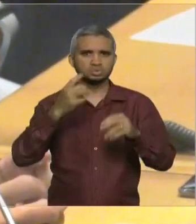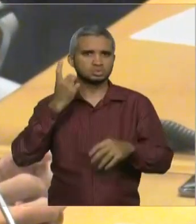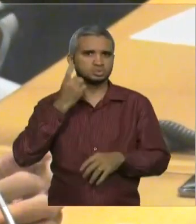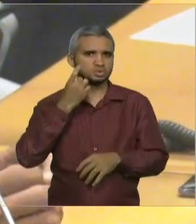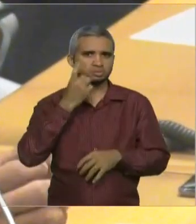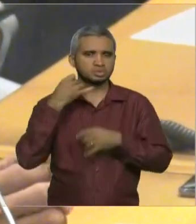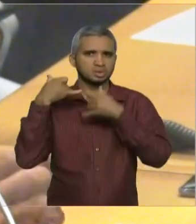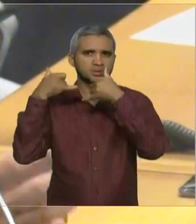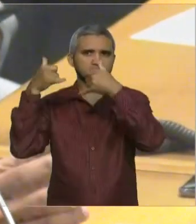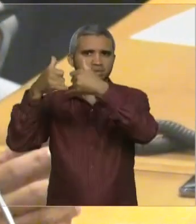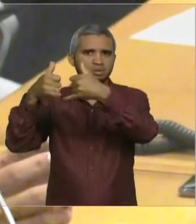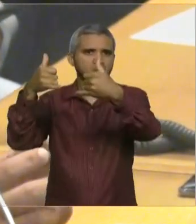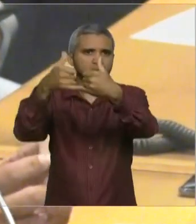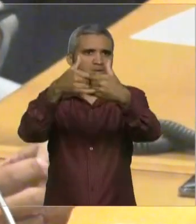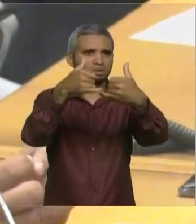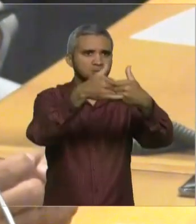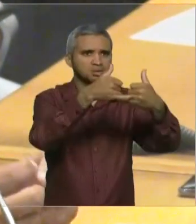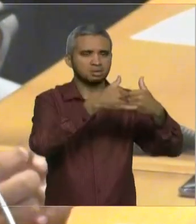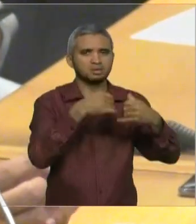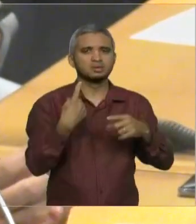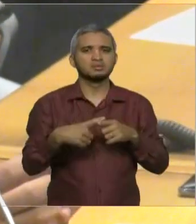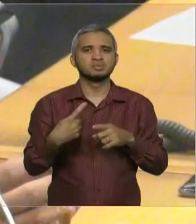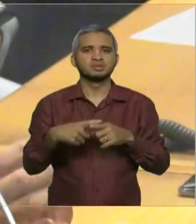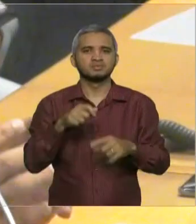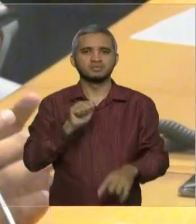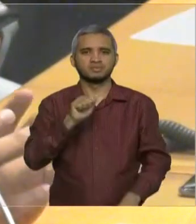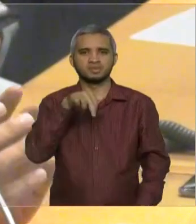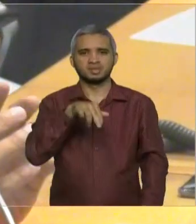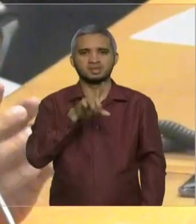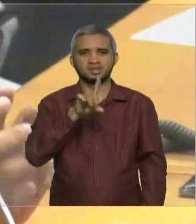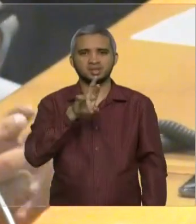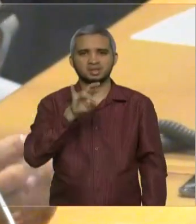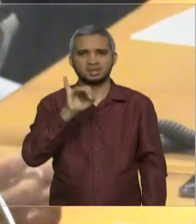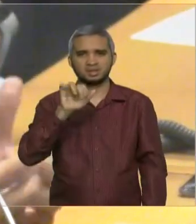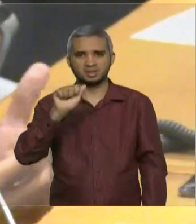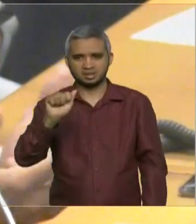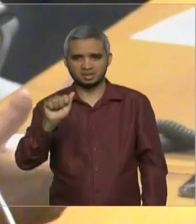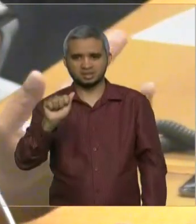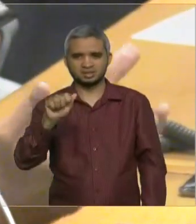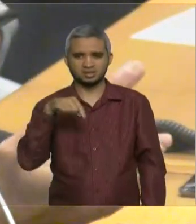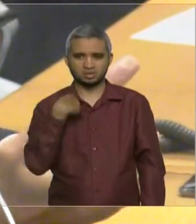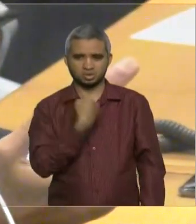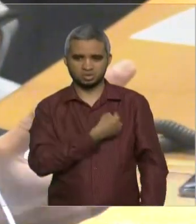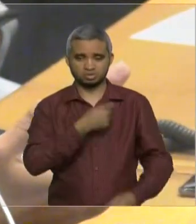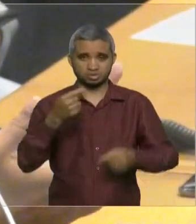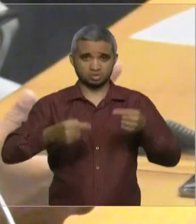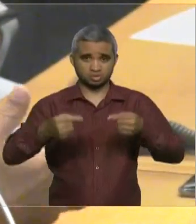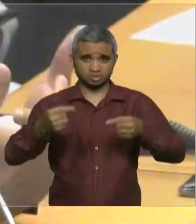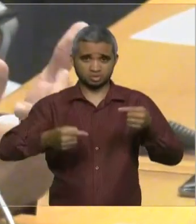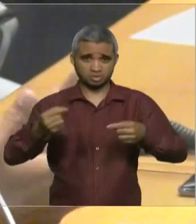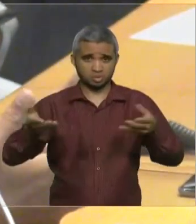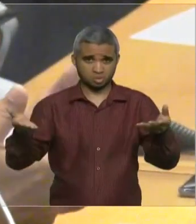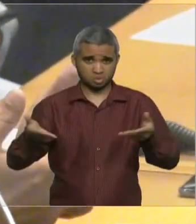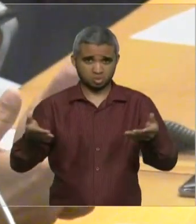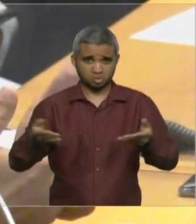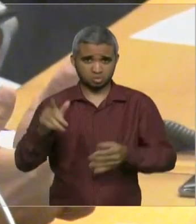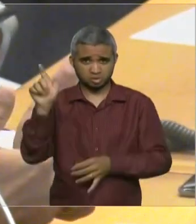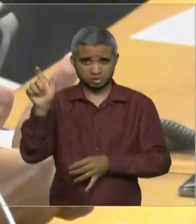Porque a Andréia, ela tem assim, um ponto muito importante. Nós discutimos hoje a situação de Andréia, hoje. Mas